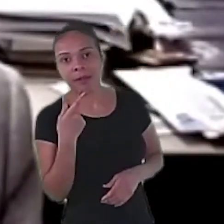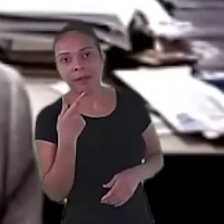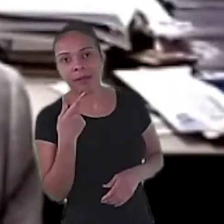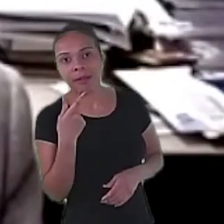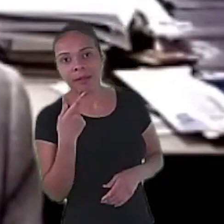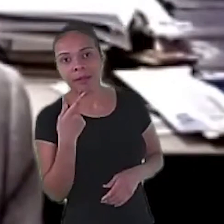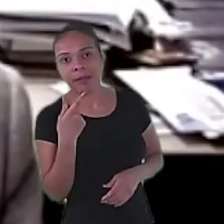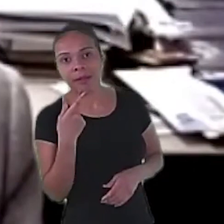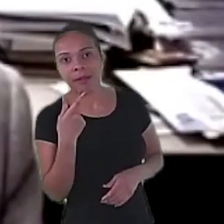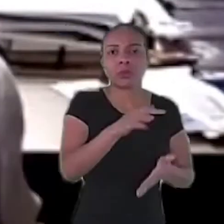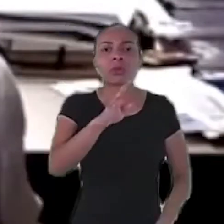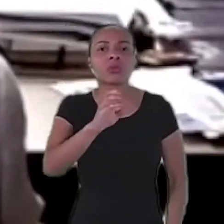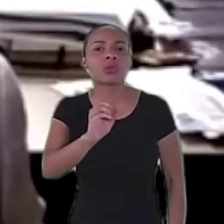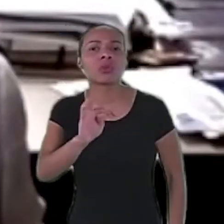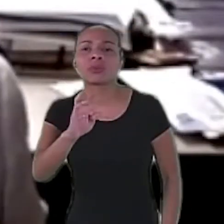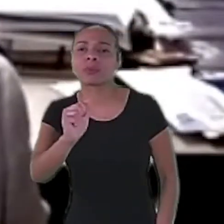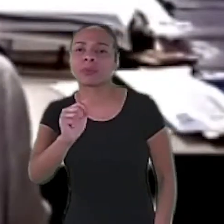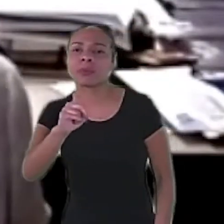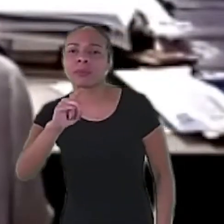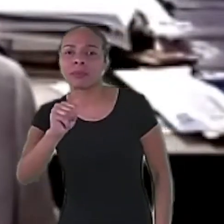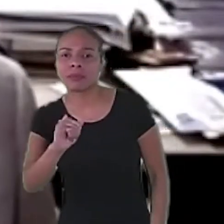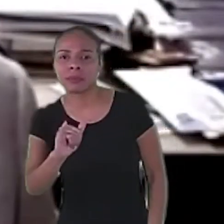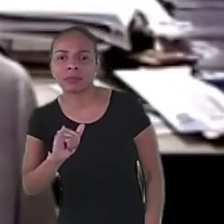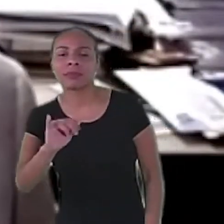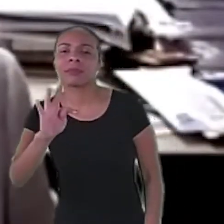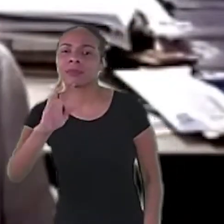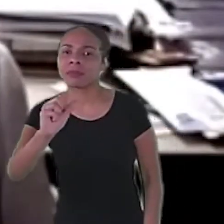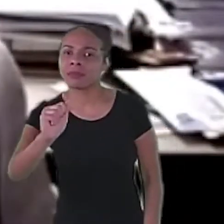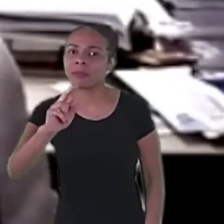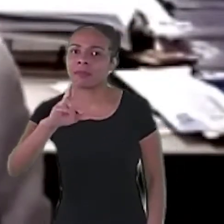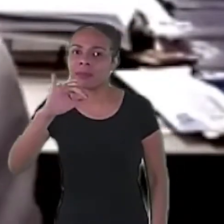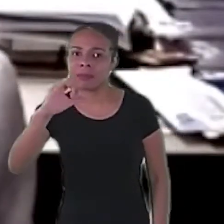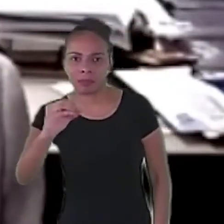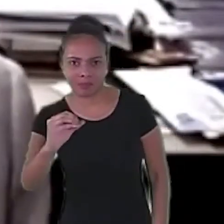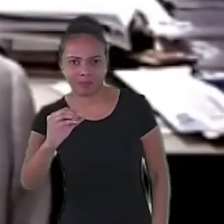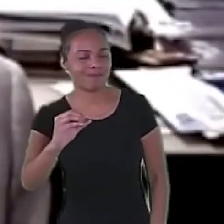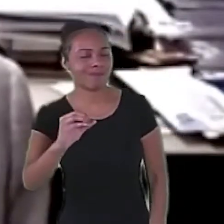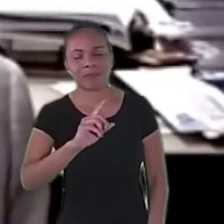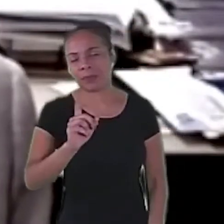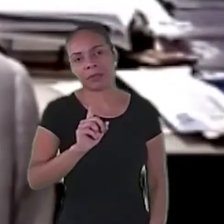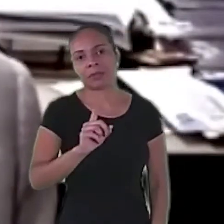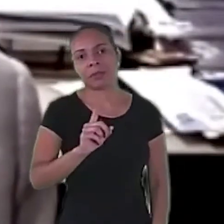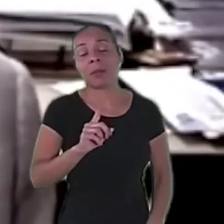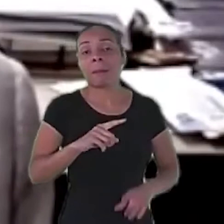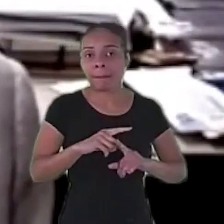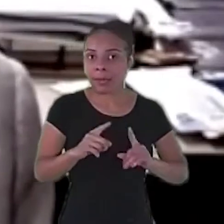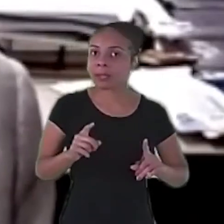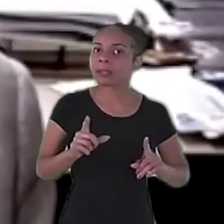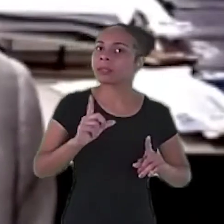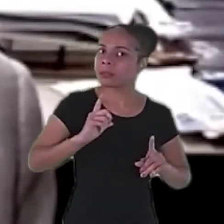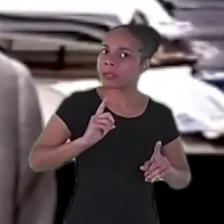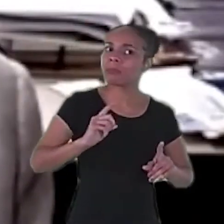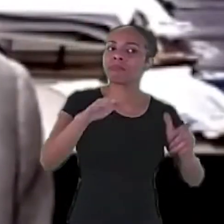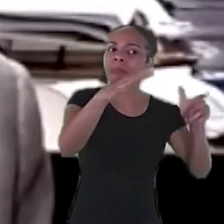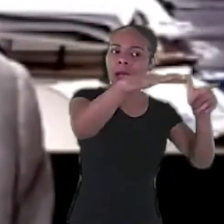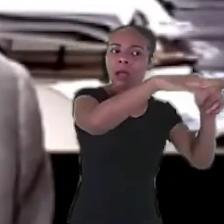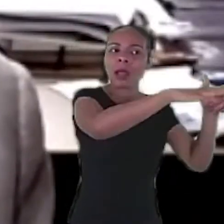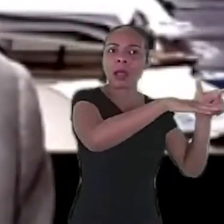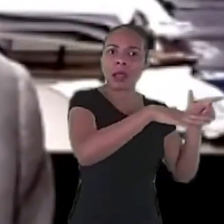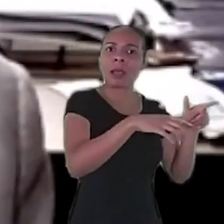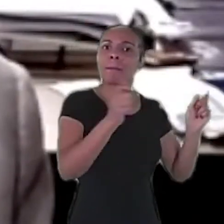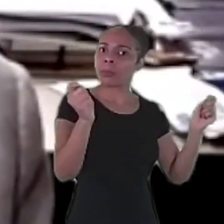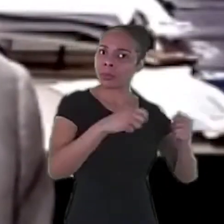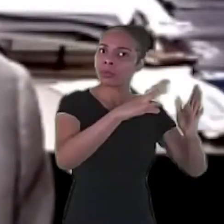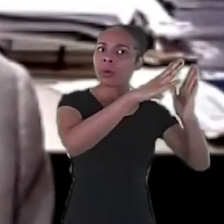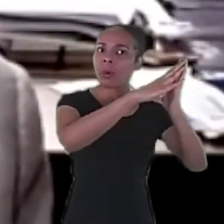para eles. Mas a questão educacional, como o Barreto disse, escola tempo integral,